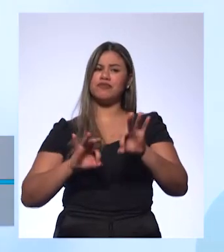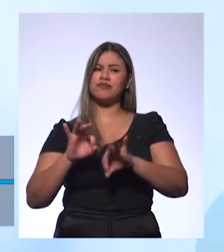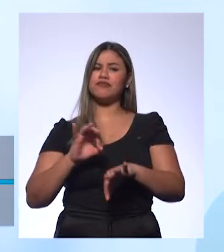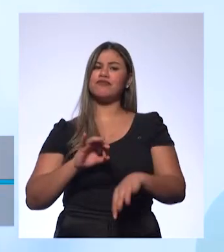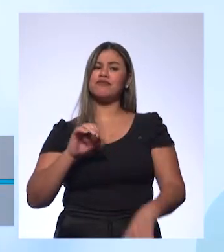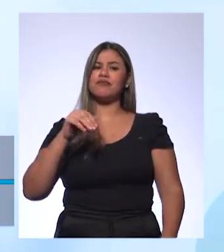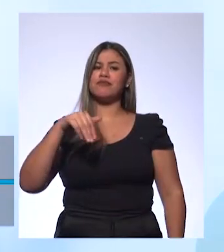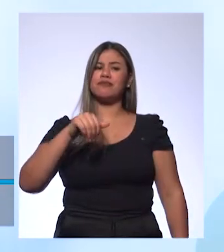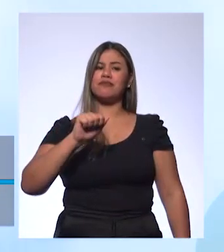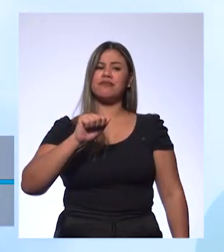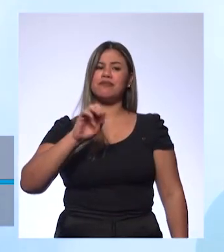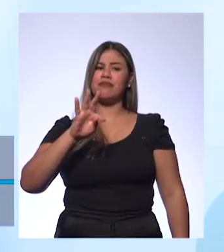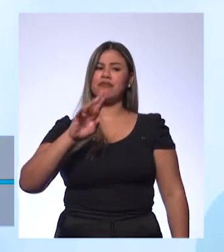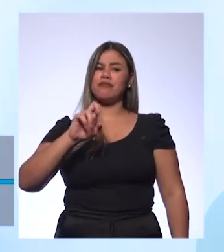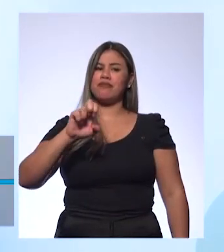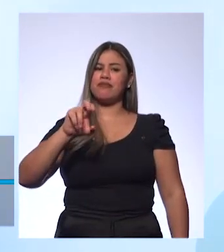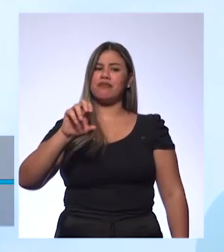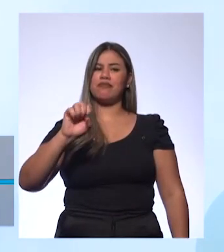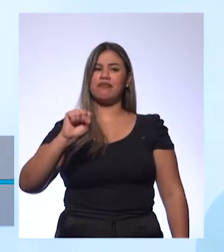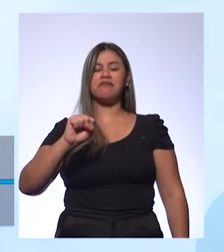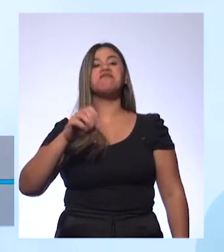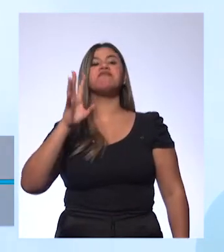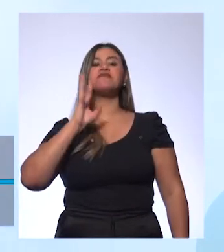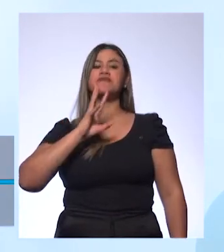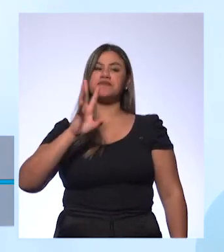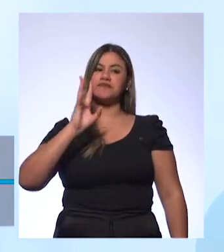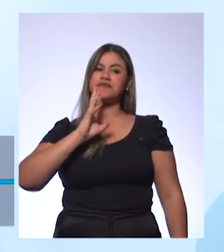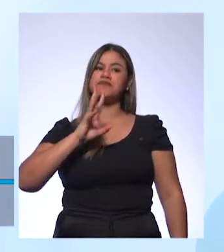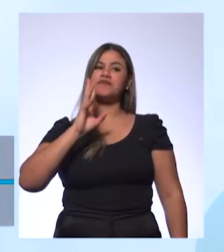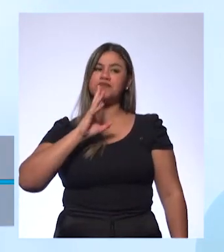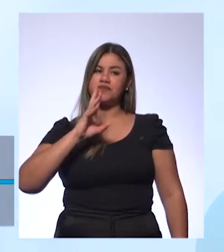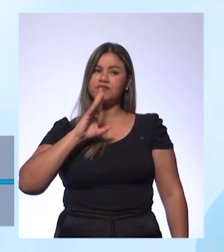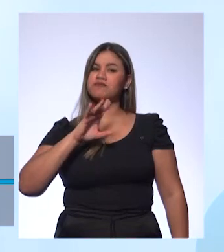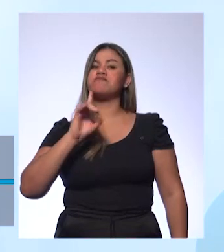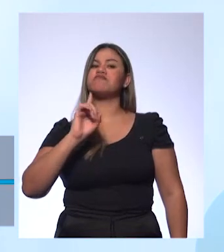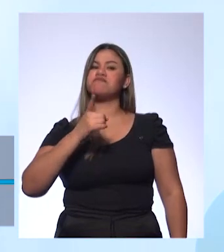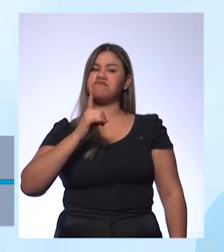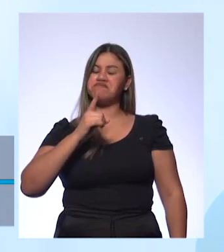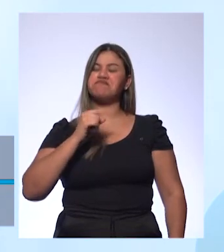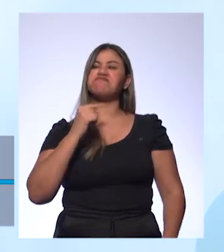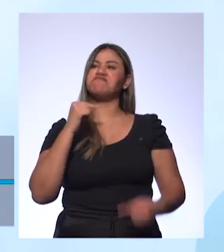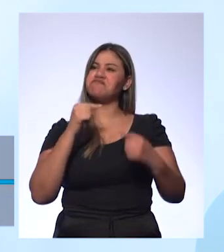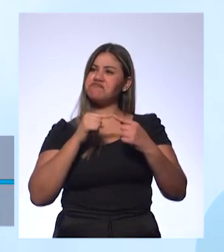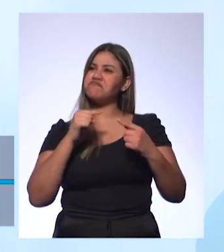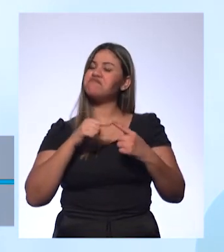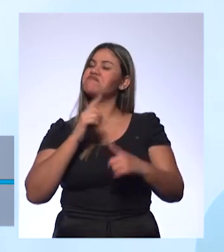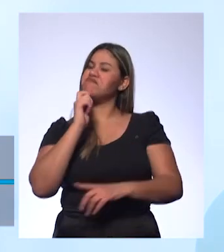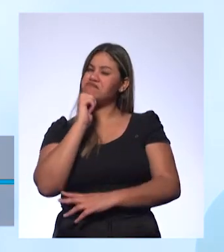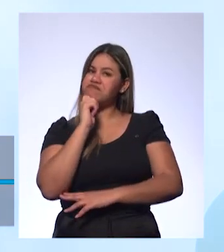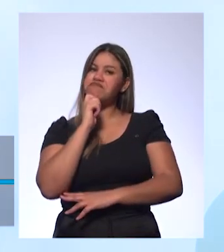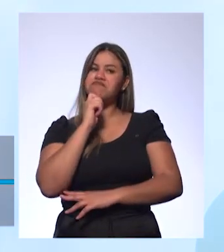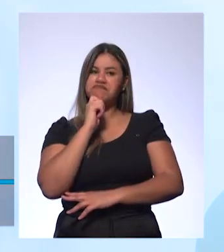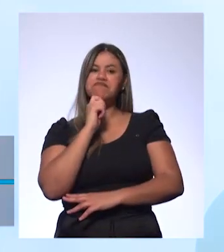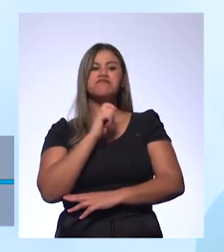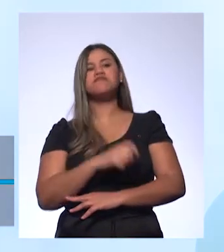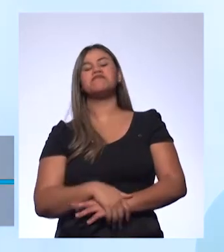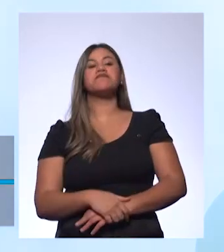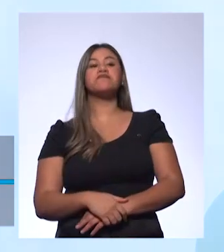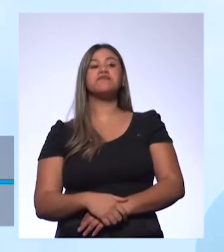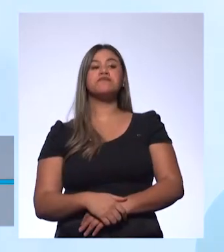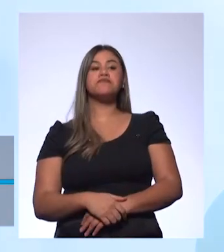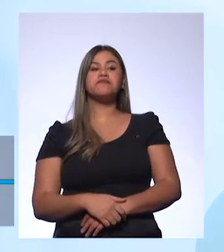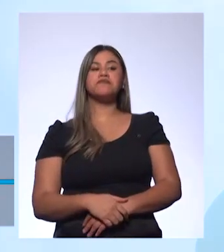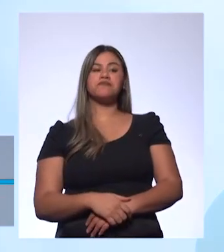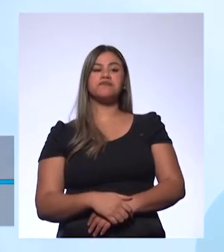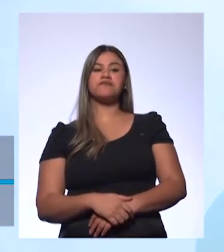que colocou? Matheus. Matheus, bacana. Eu acho que é um caminho, hein, Matheus? O que vocês acham, pessoal? Um caminho, não é? Que realmente...